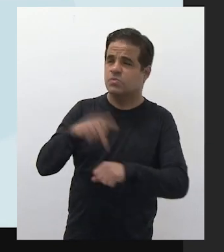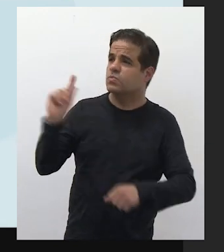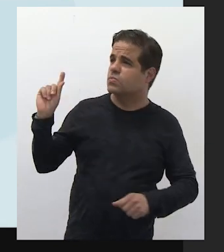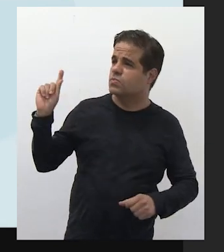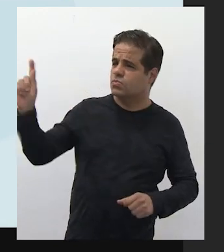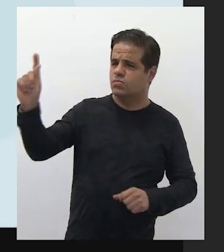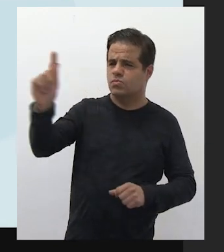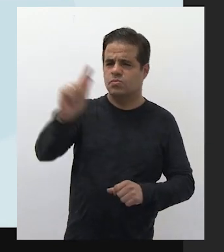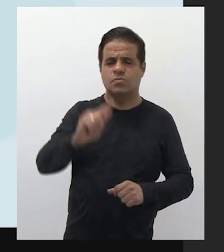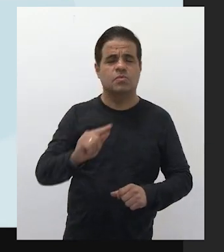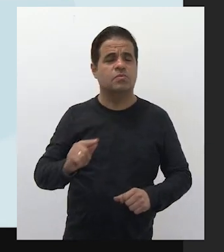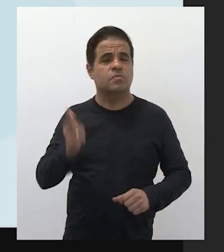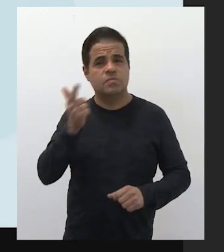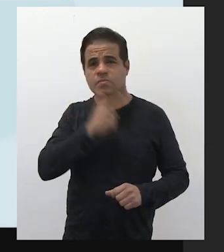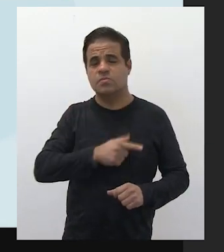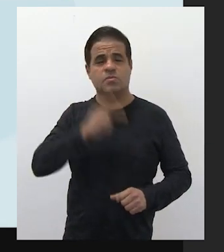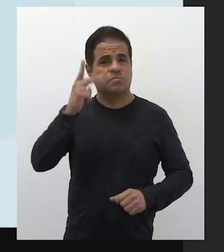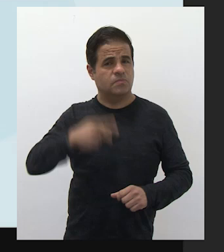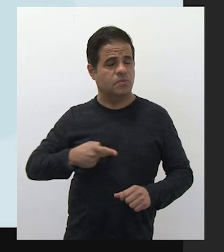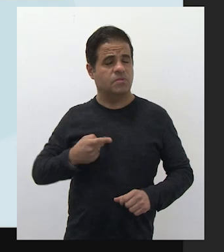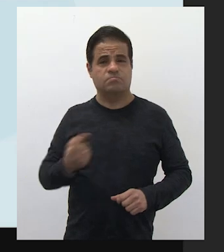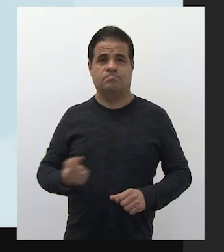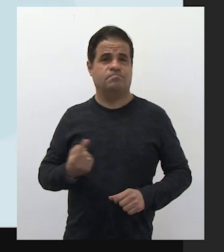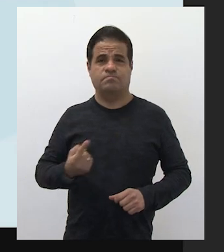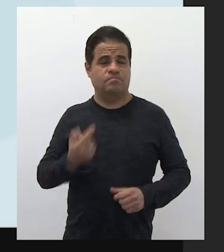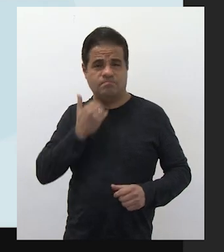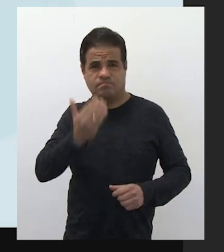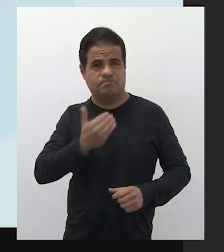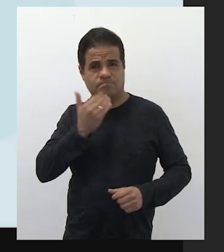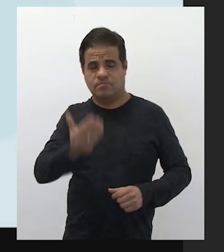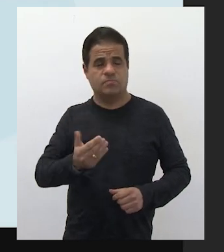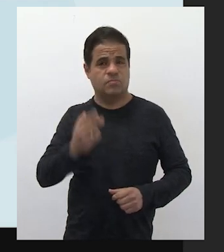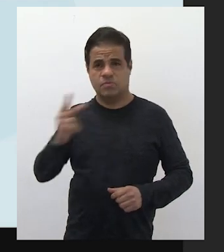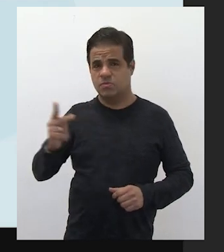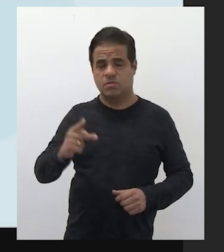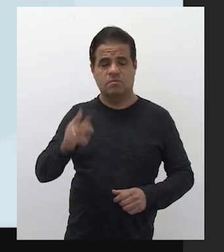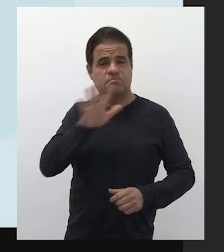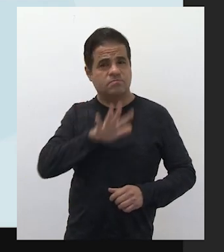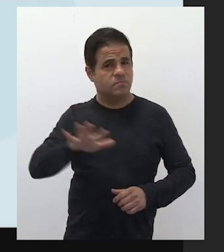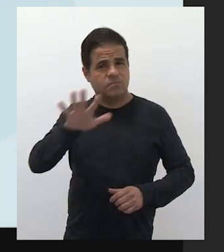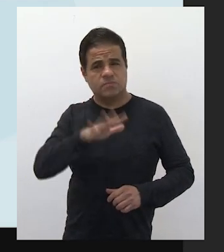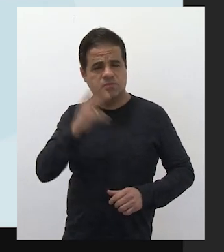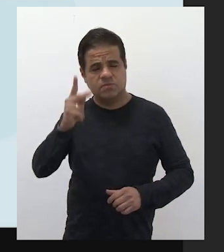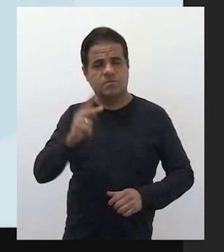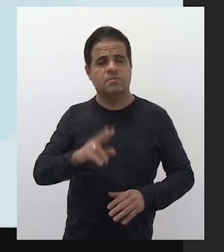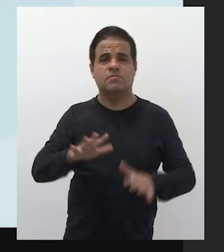todos façam isso no plano individual, contando só com os seus nacionais, com as